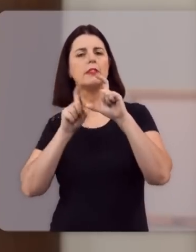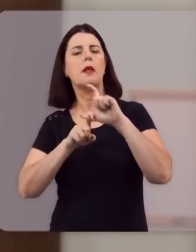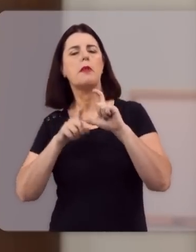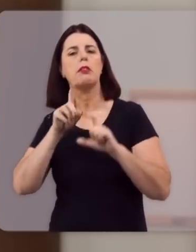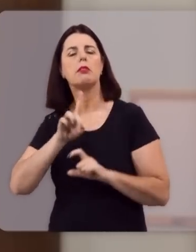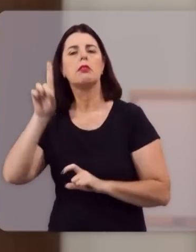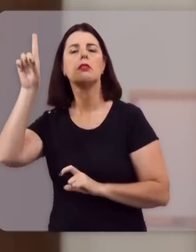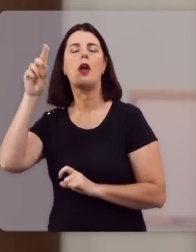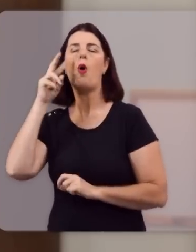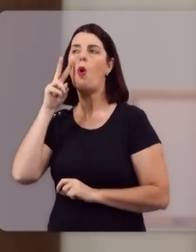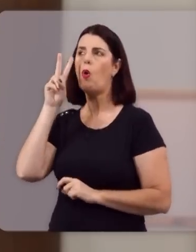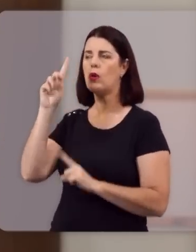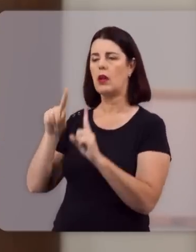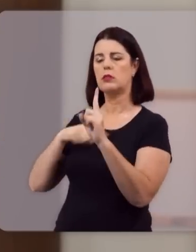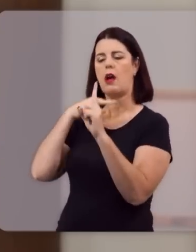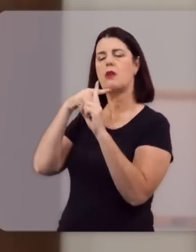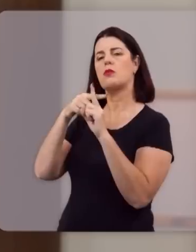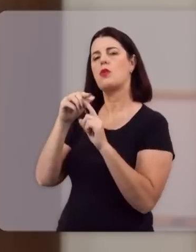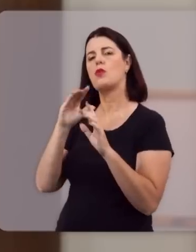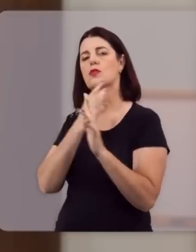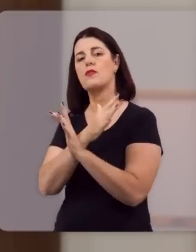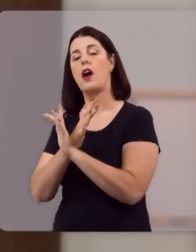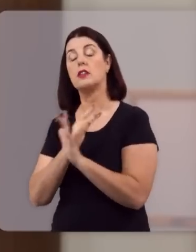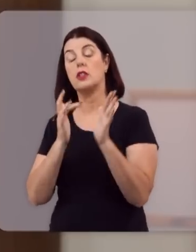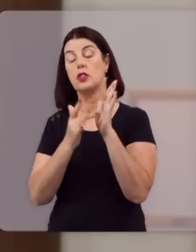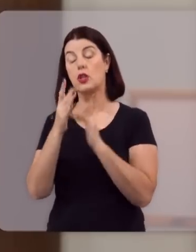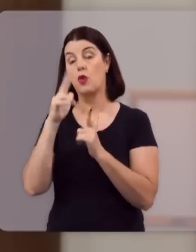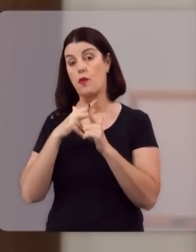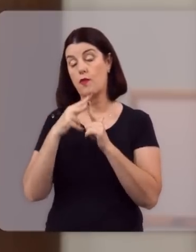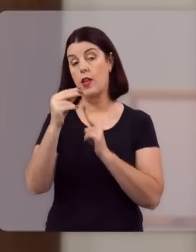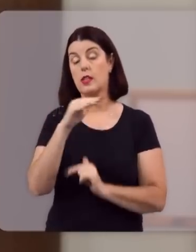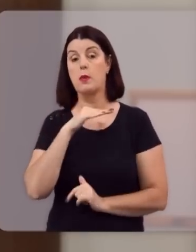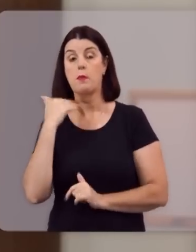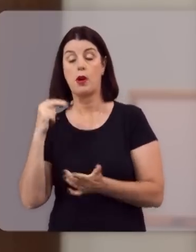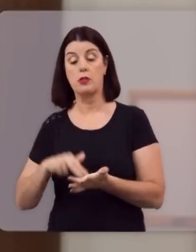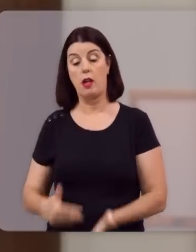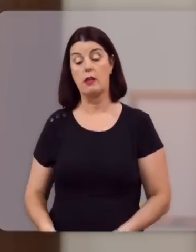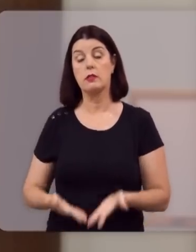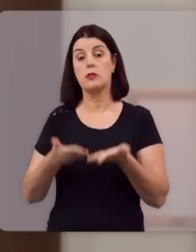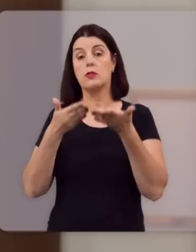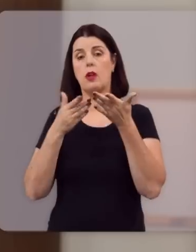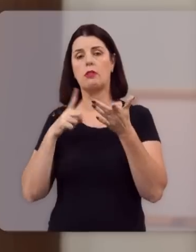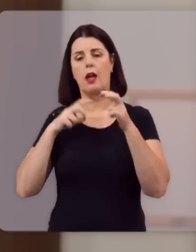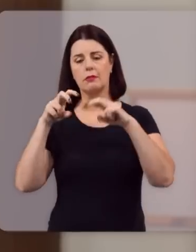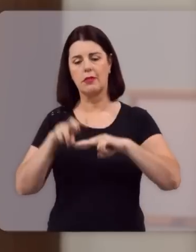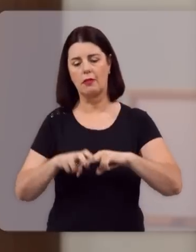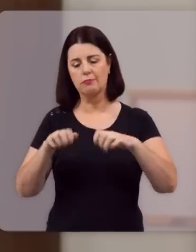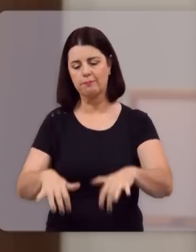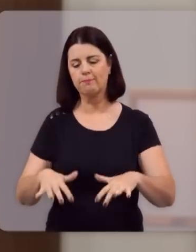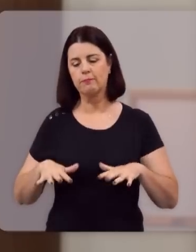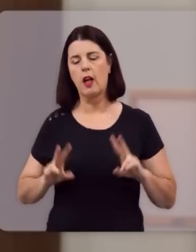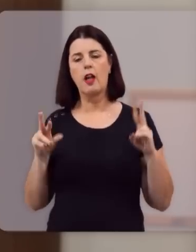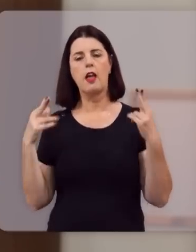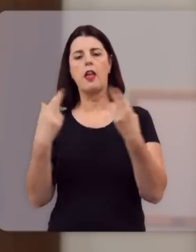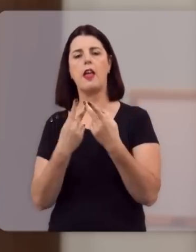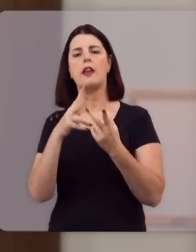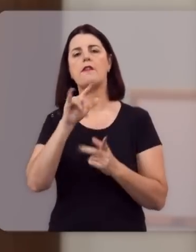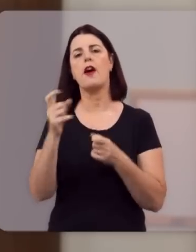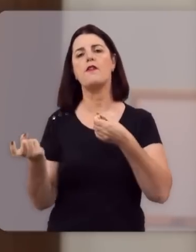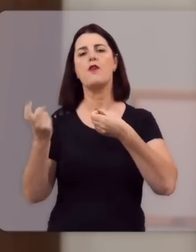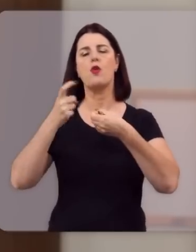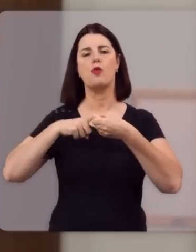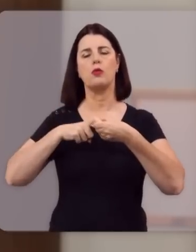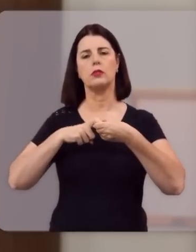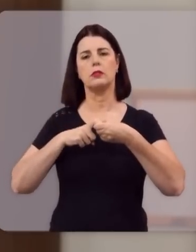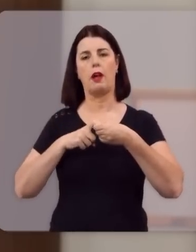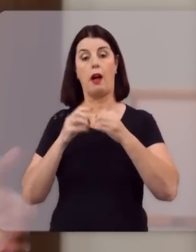para a cruz de Cristo, vazia, porque ele venceu a morte, ele ressuscitou e ele está no trono e ele reina e ele vai voltar.